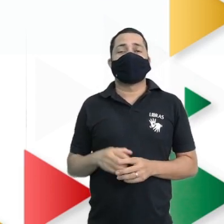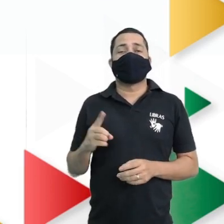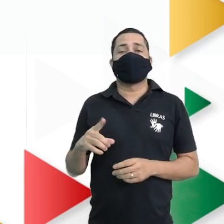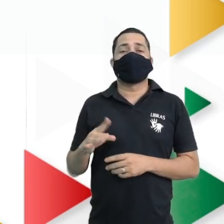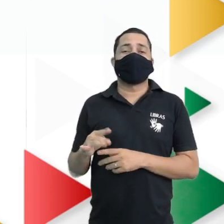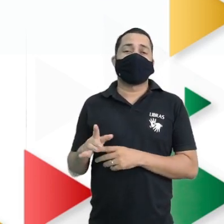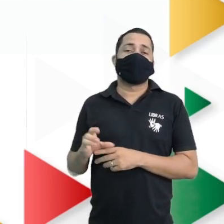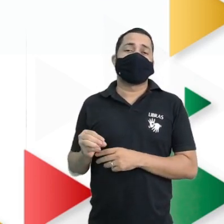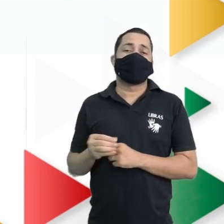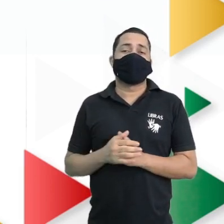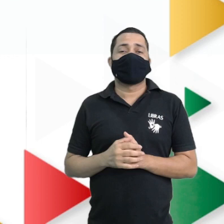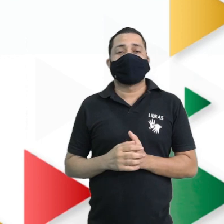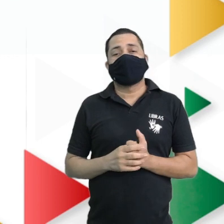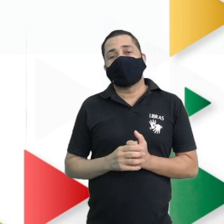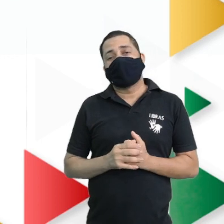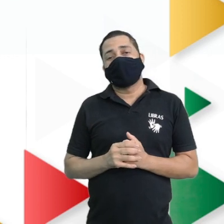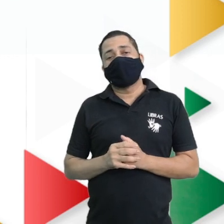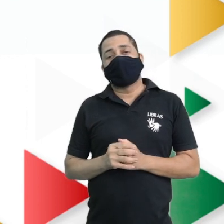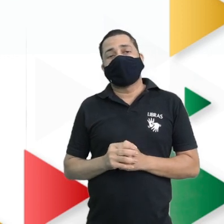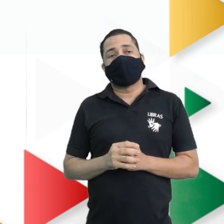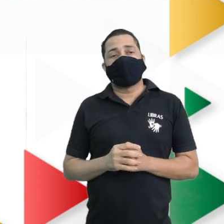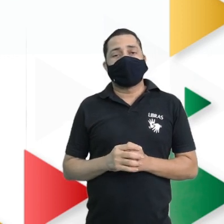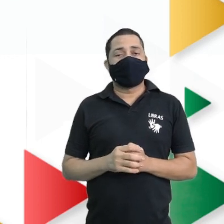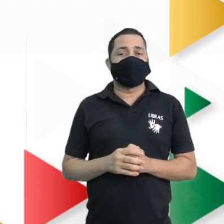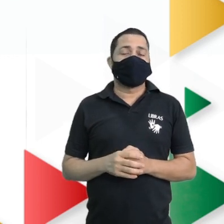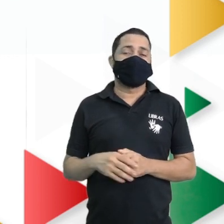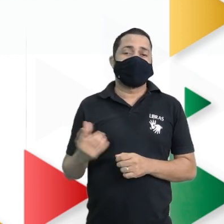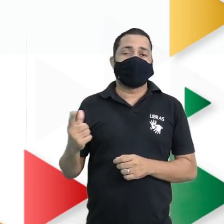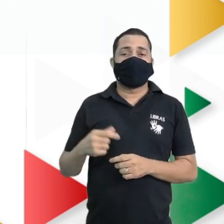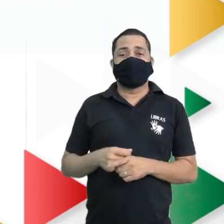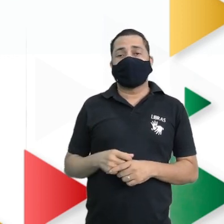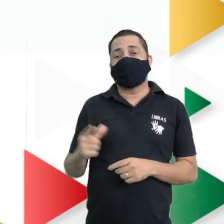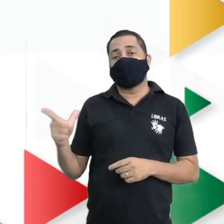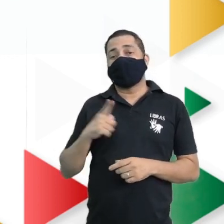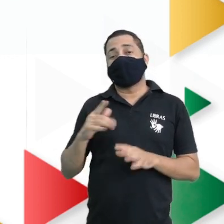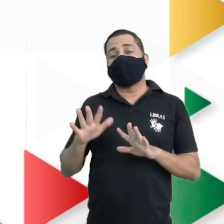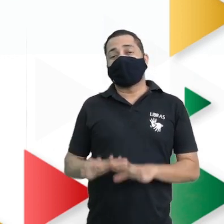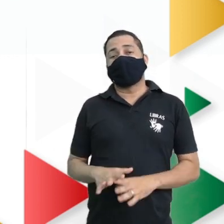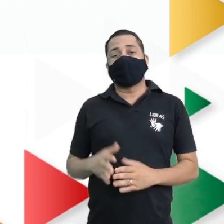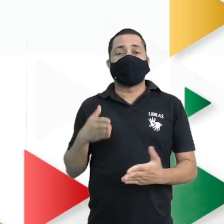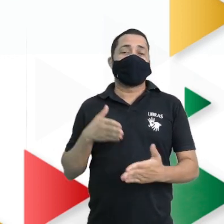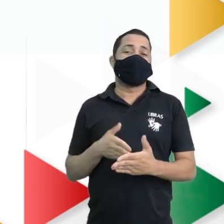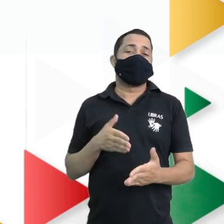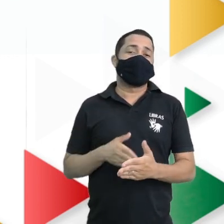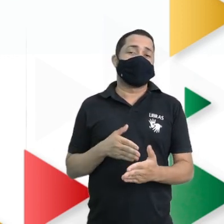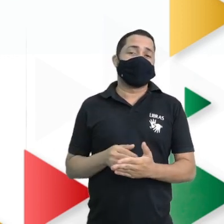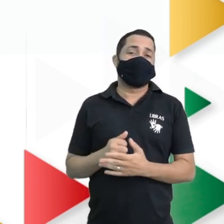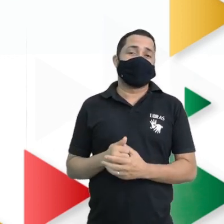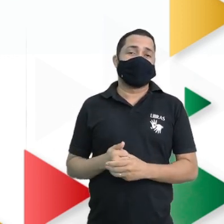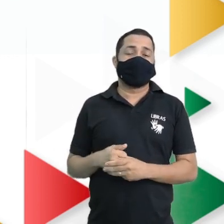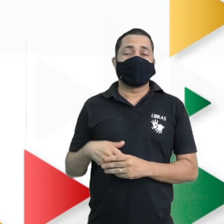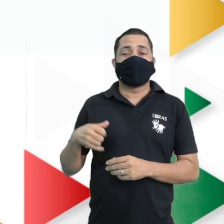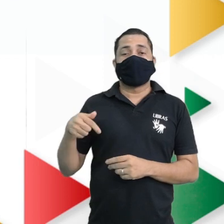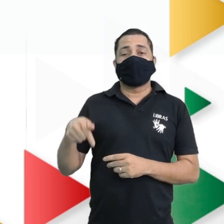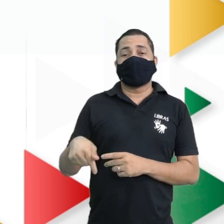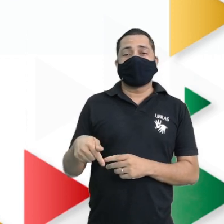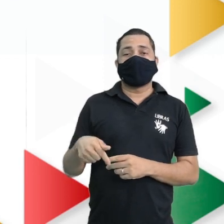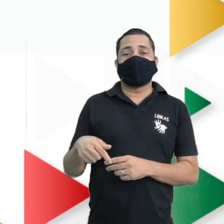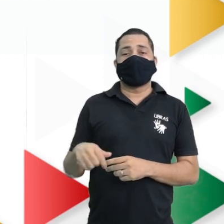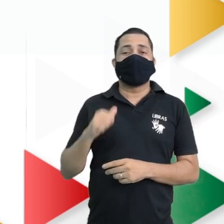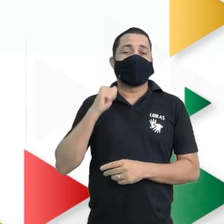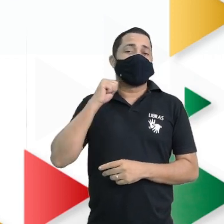foi lá, né, e deu a independência do Brasil. Ele vai ficar até 7 de abril de 31. Por quê,